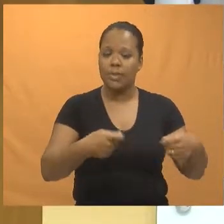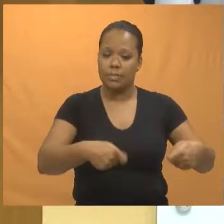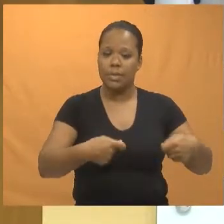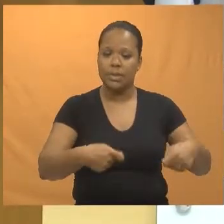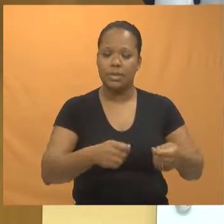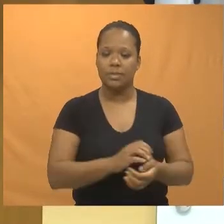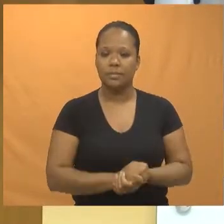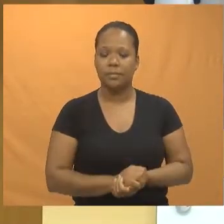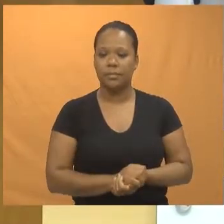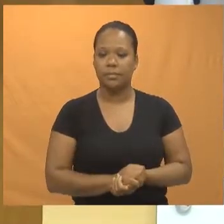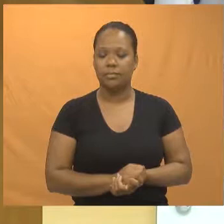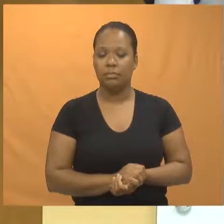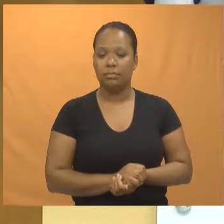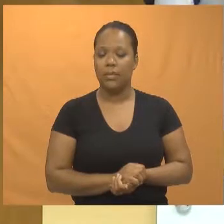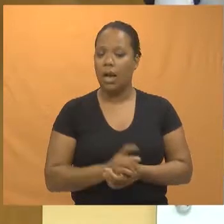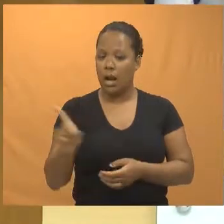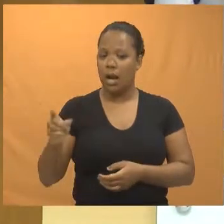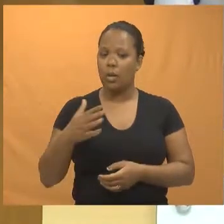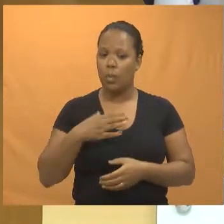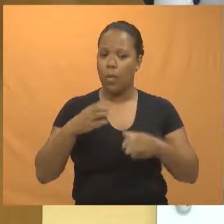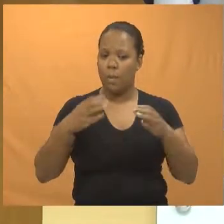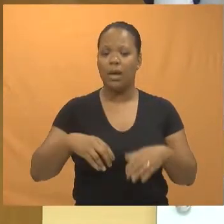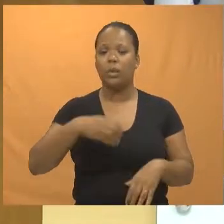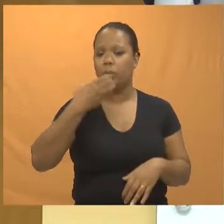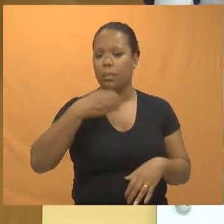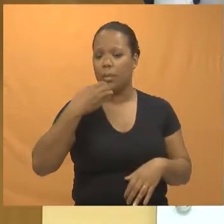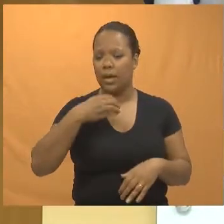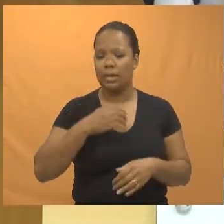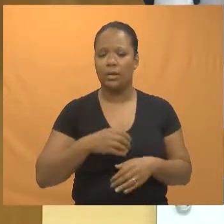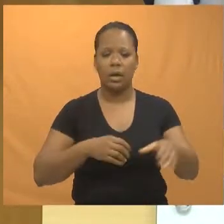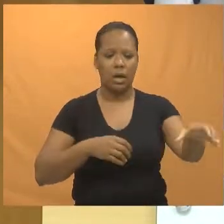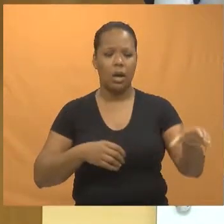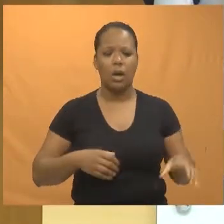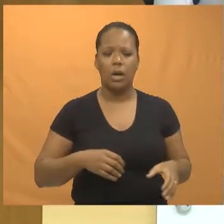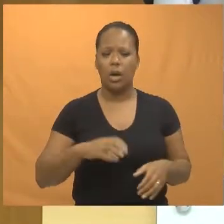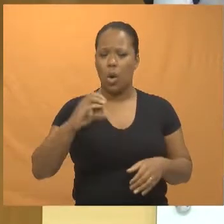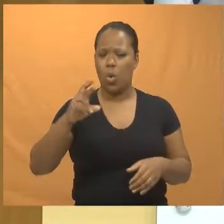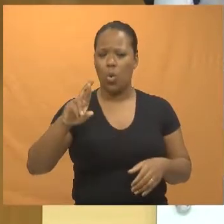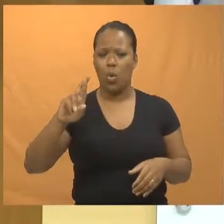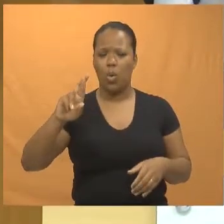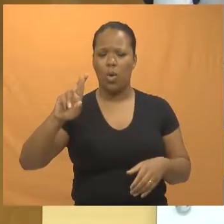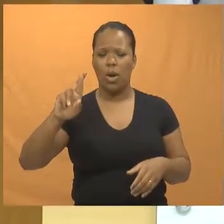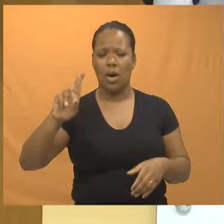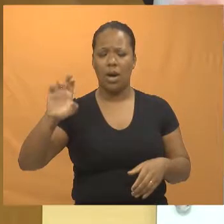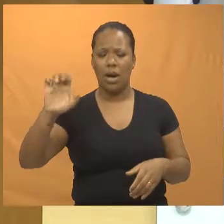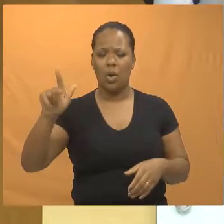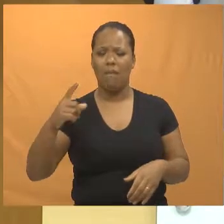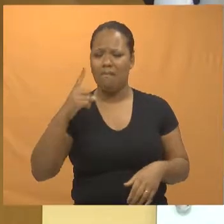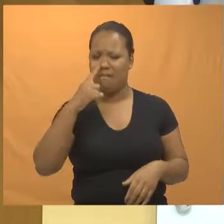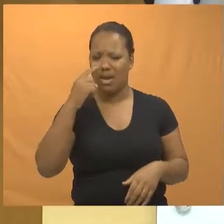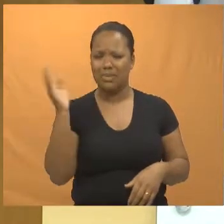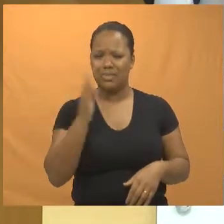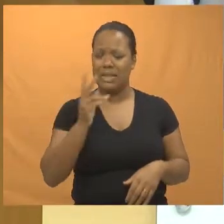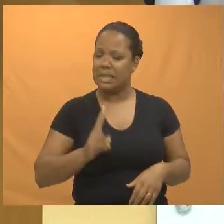necessidade. E eu vivo essa realidade no meu bairro, que é o Paraíso, por exemplo. Tem um córrego ali que fedetina só, cara. Então precisa estar sempre